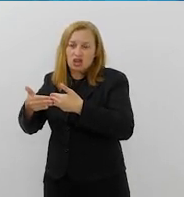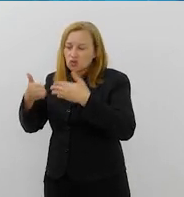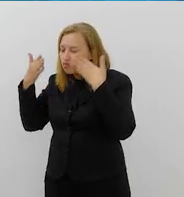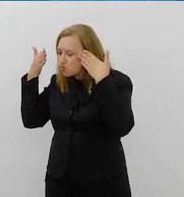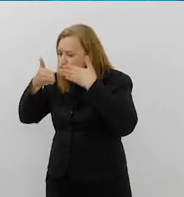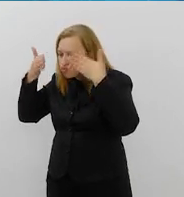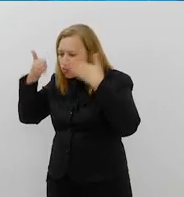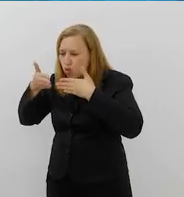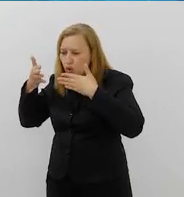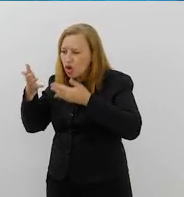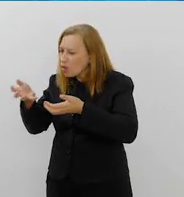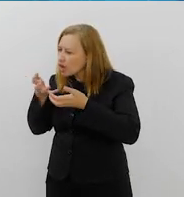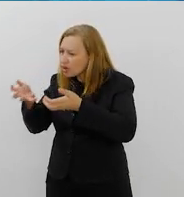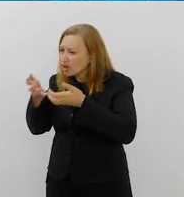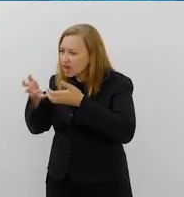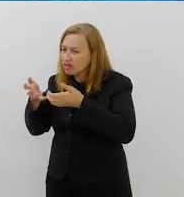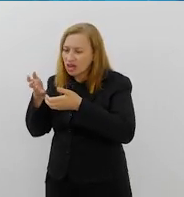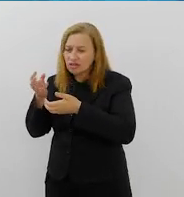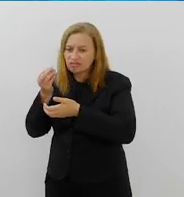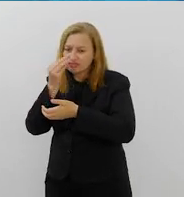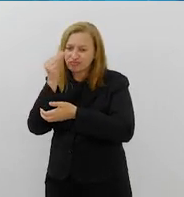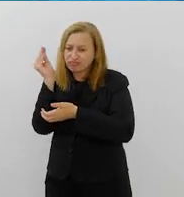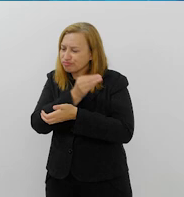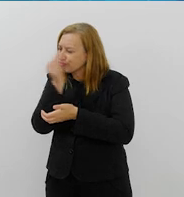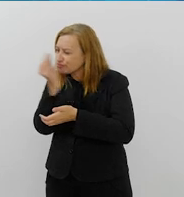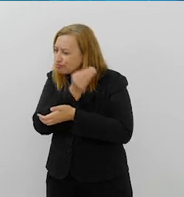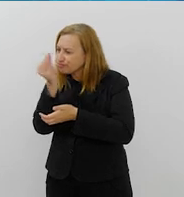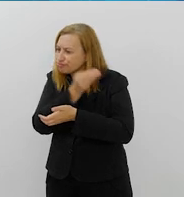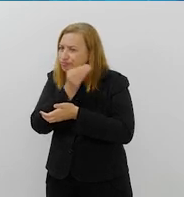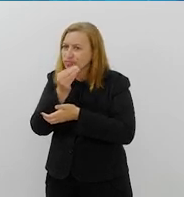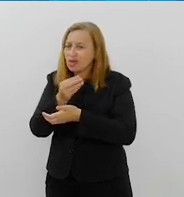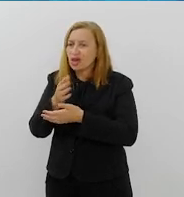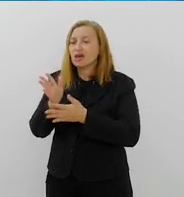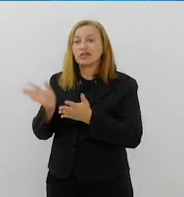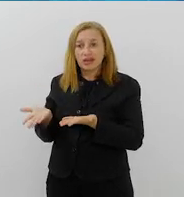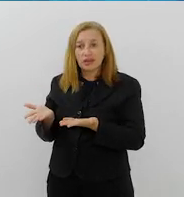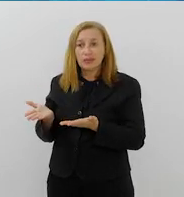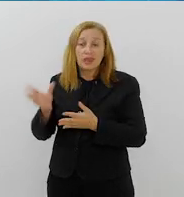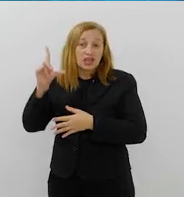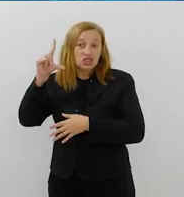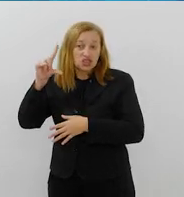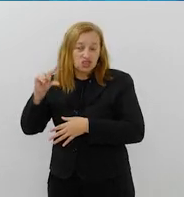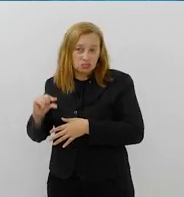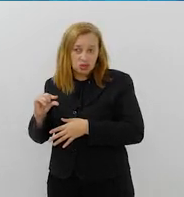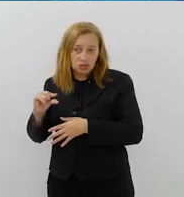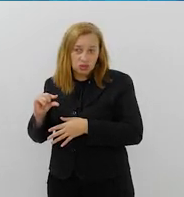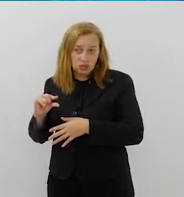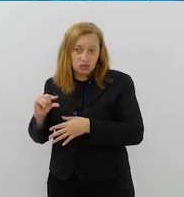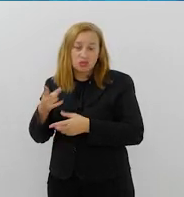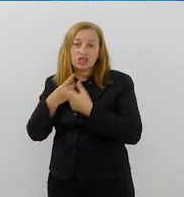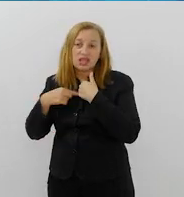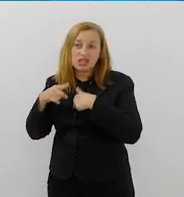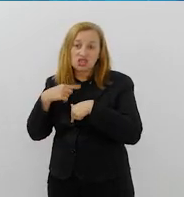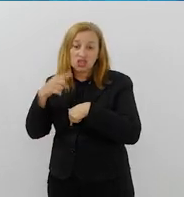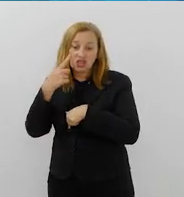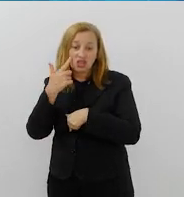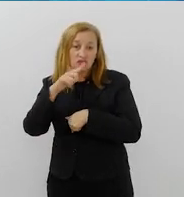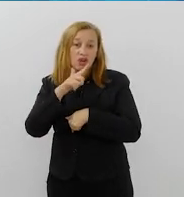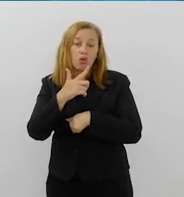vendo. Isso eu quero, isso eu não quero. E com a capacidade crítica reduzida, eu não consigo